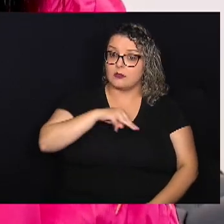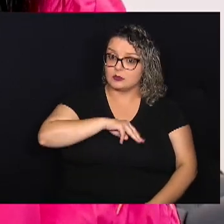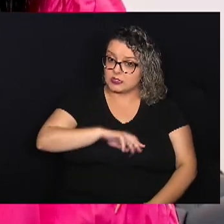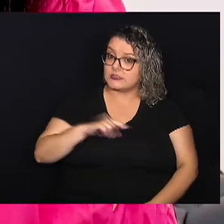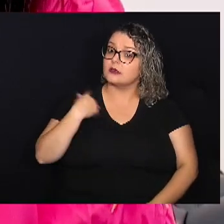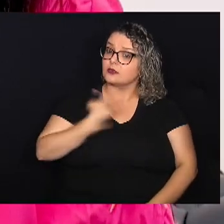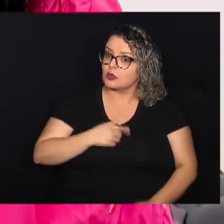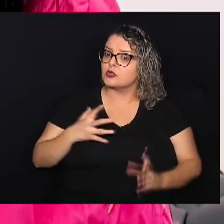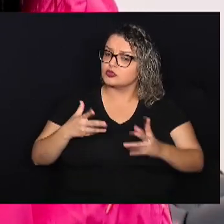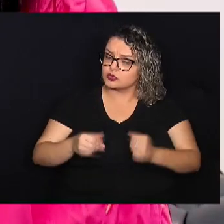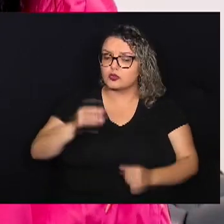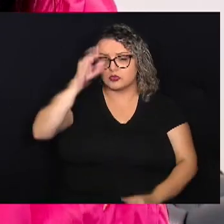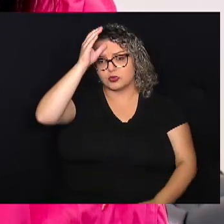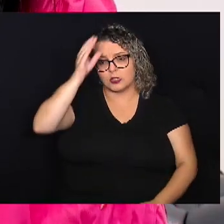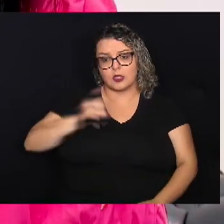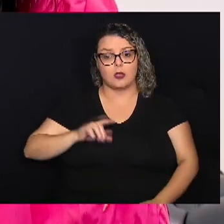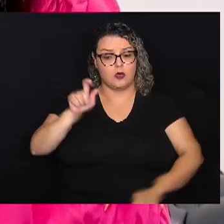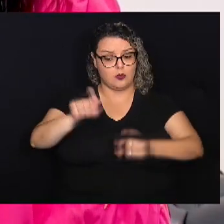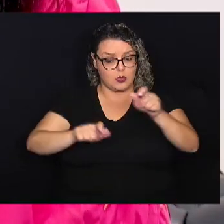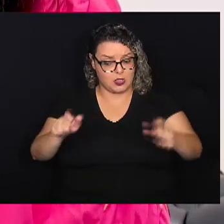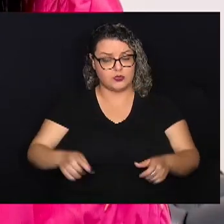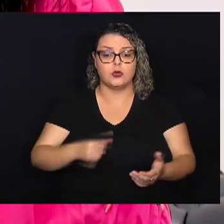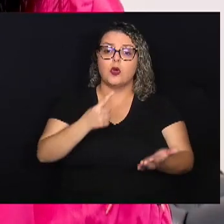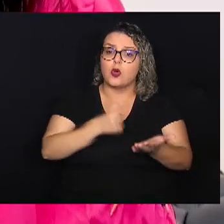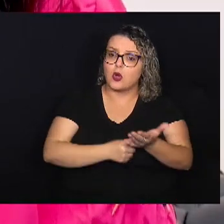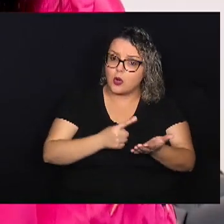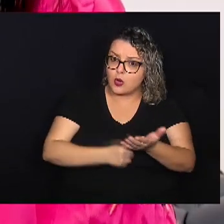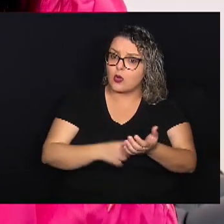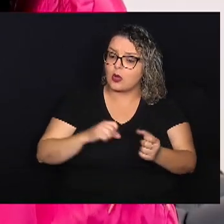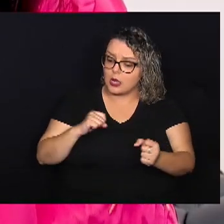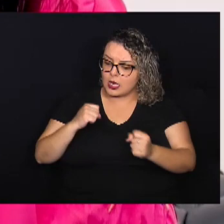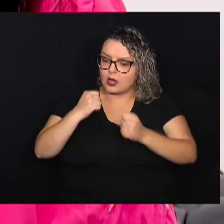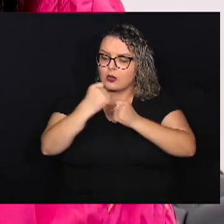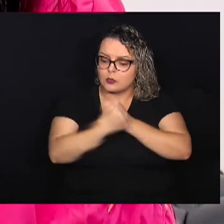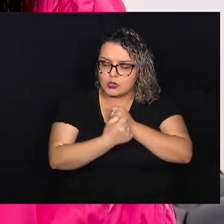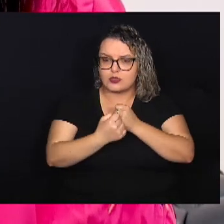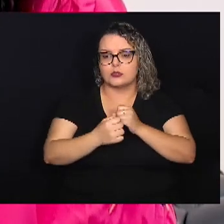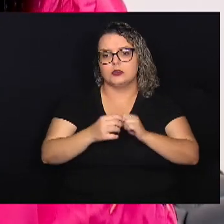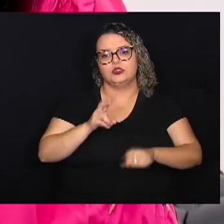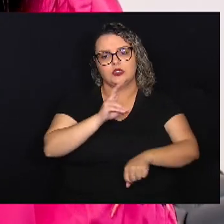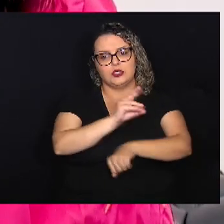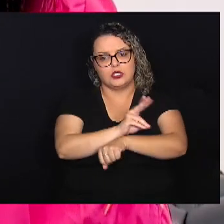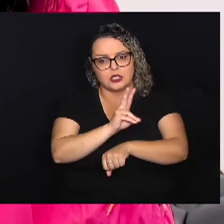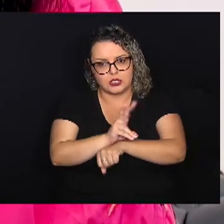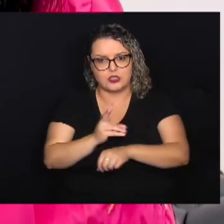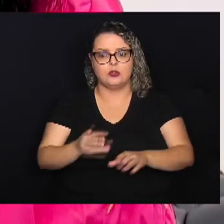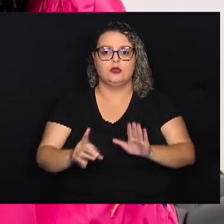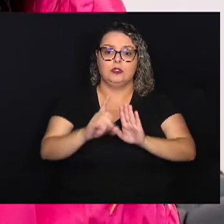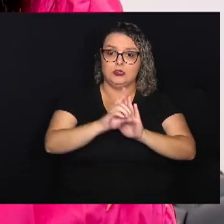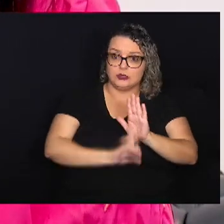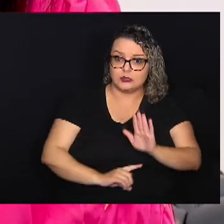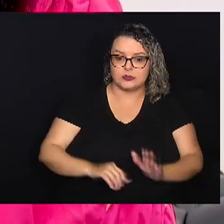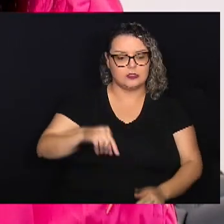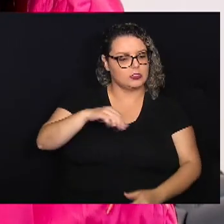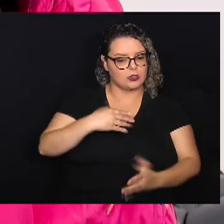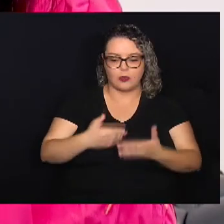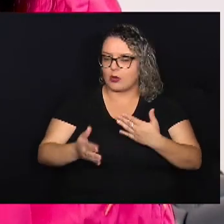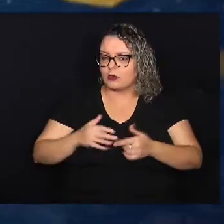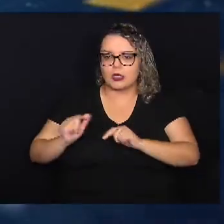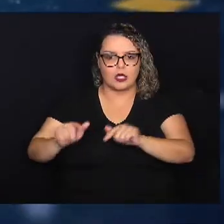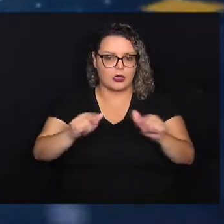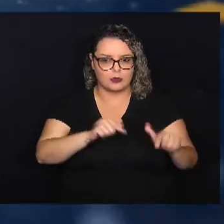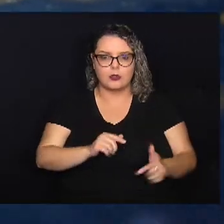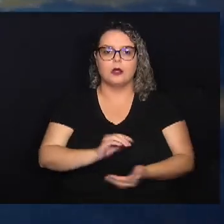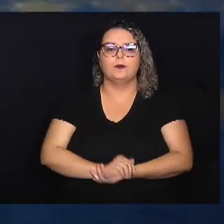cidadãos, elegermos pessoas comprometidas a zelar pelos direitos da criança e do adolescente do seu município, seja aqui em Campinas, seja em qualquer outra